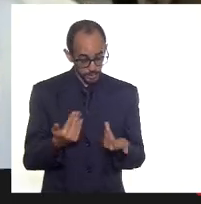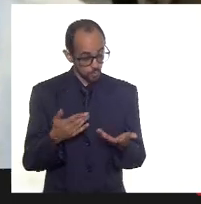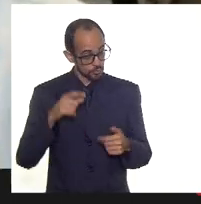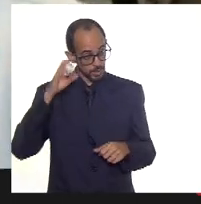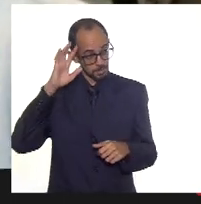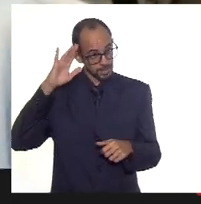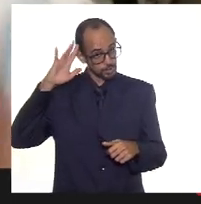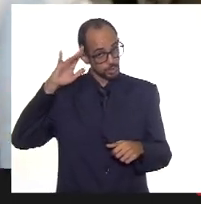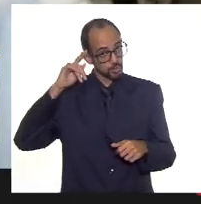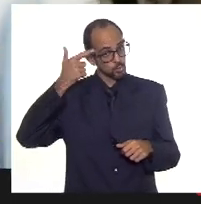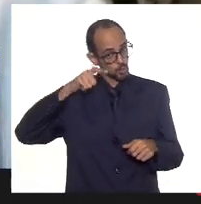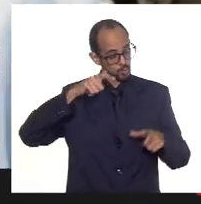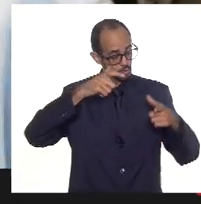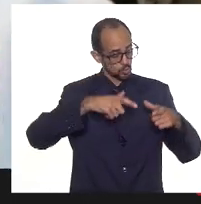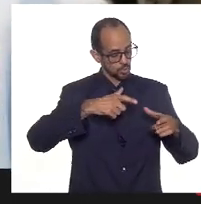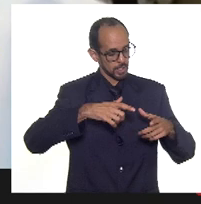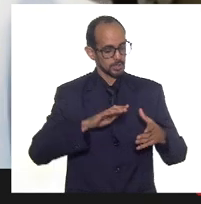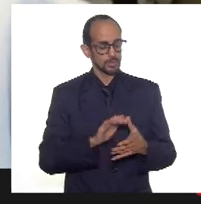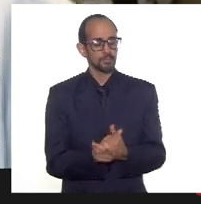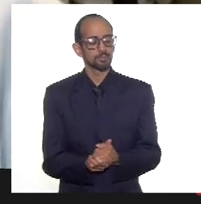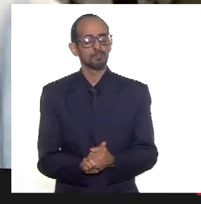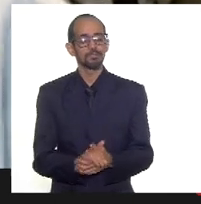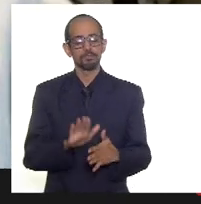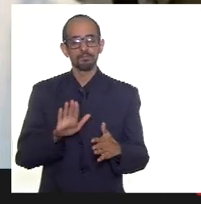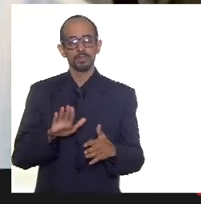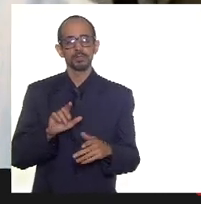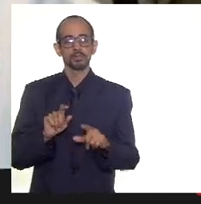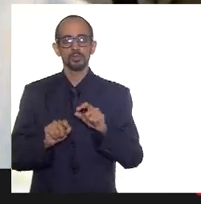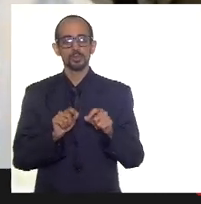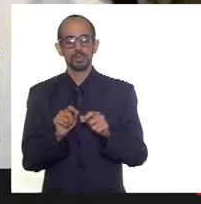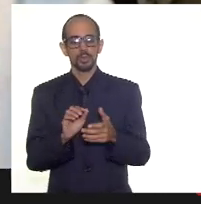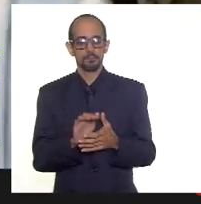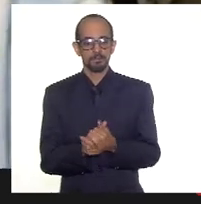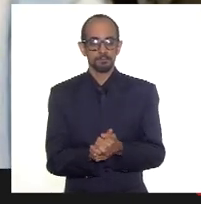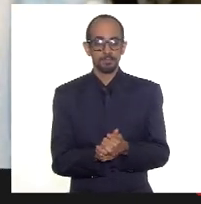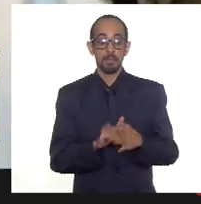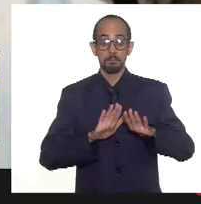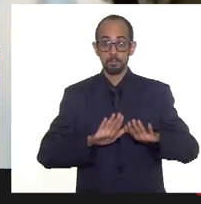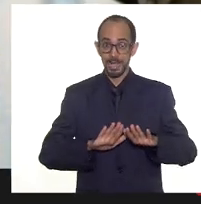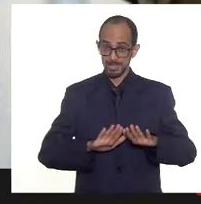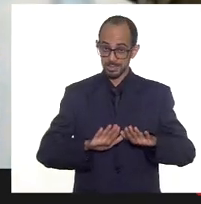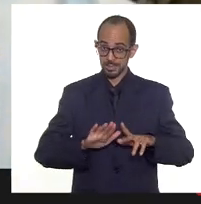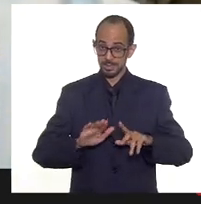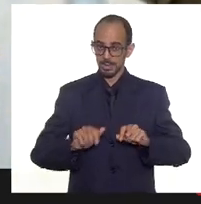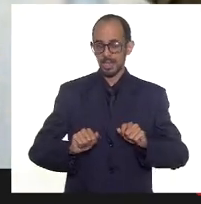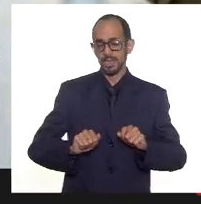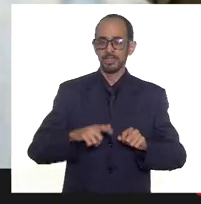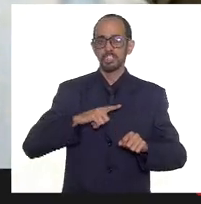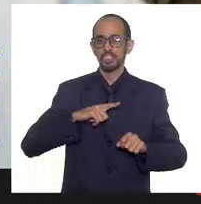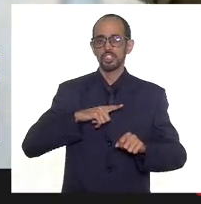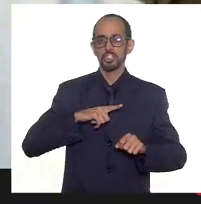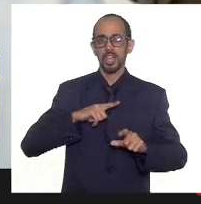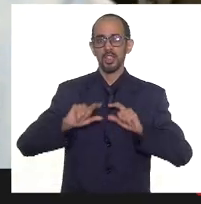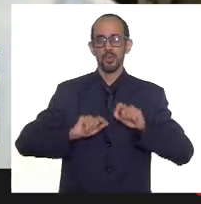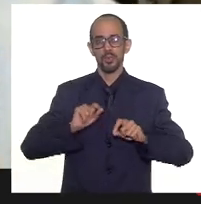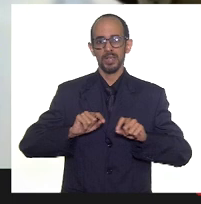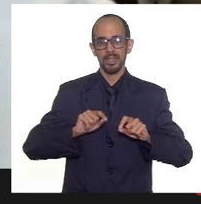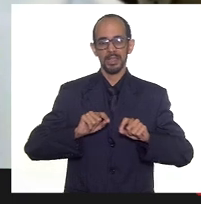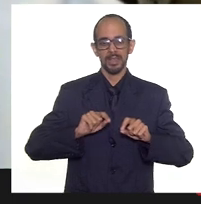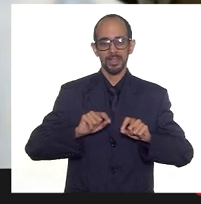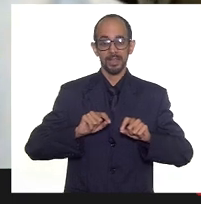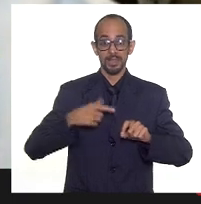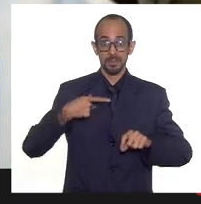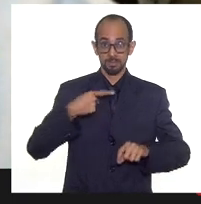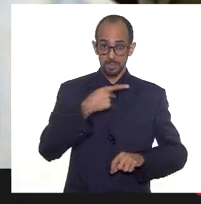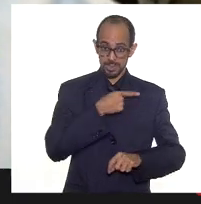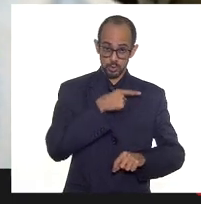Em outros ambientes. Mas vamos falar aqui, basicamente, desse ambiente. Só que, paralelamente, esse